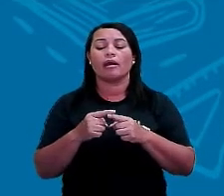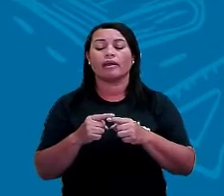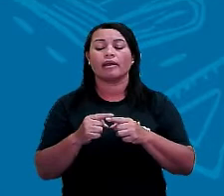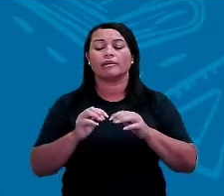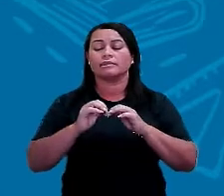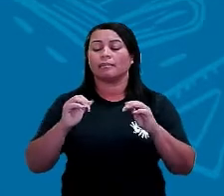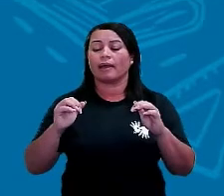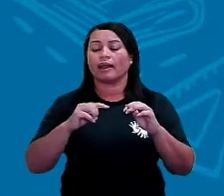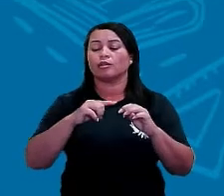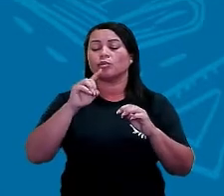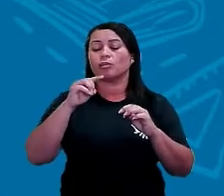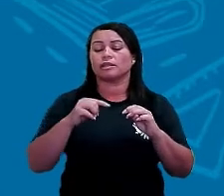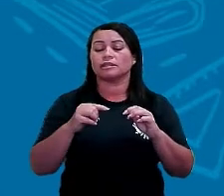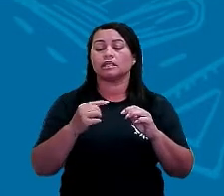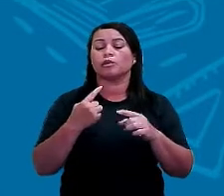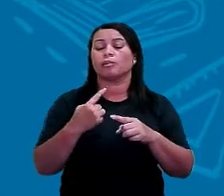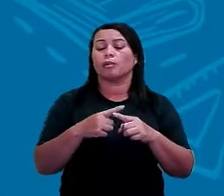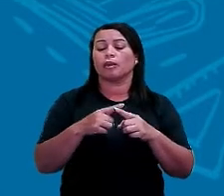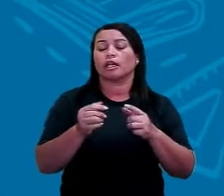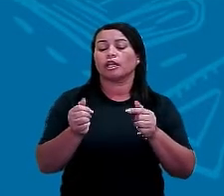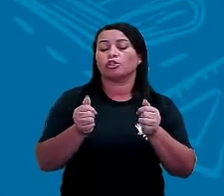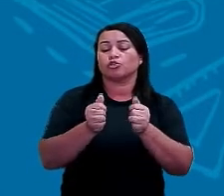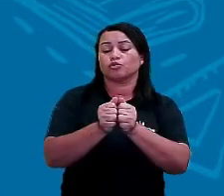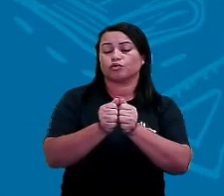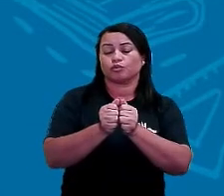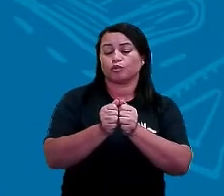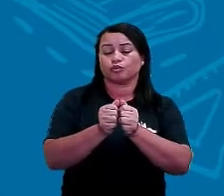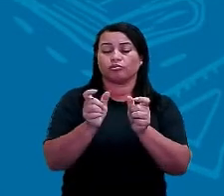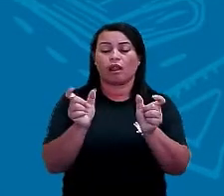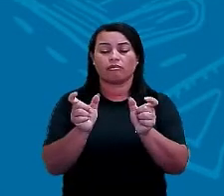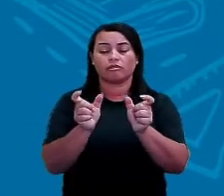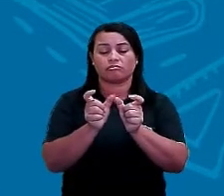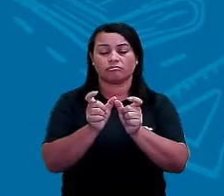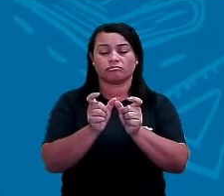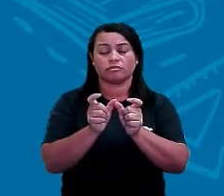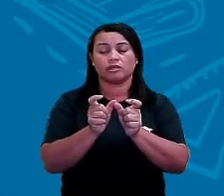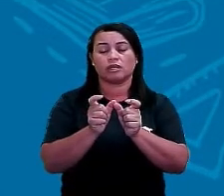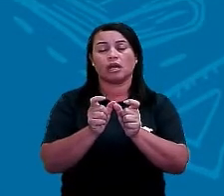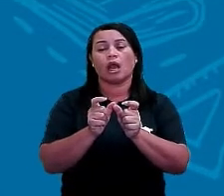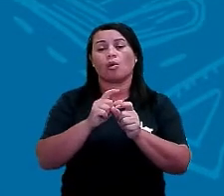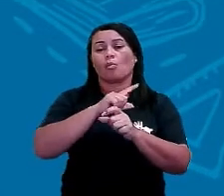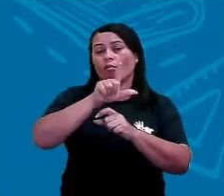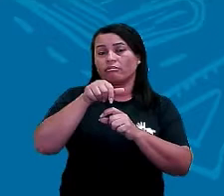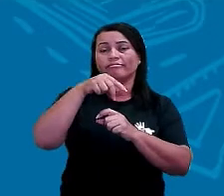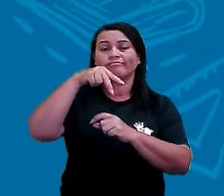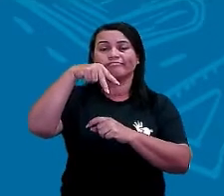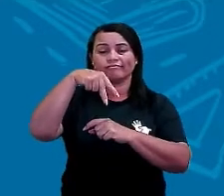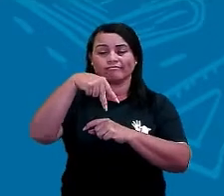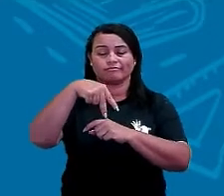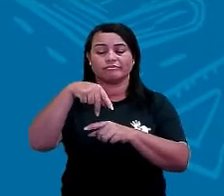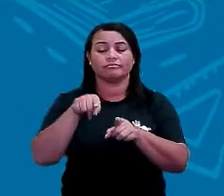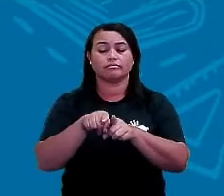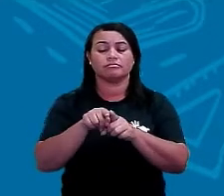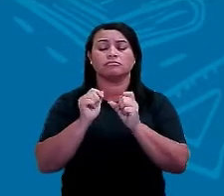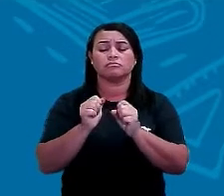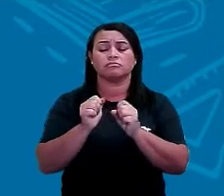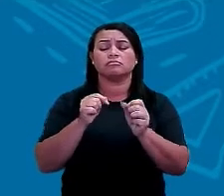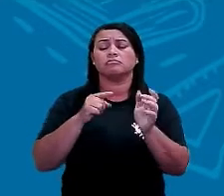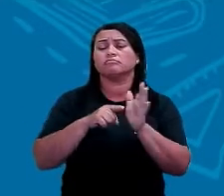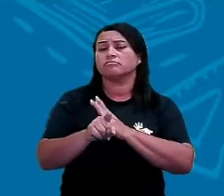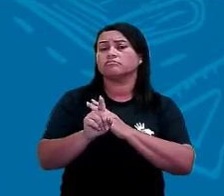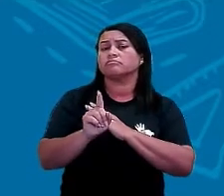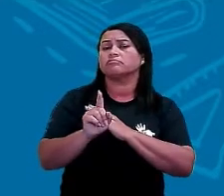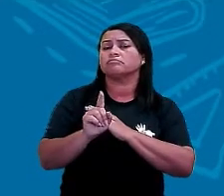acento, porquê junto com acento e porquê junto sem acento, é possível perguntar